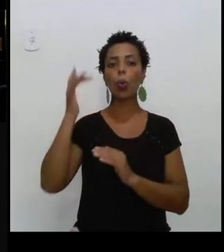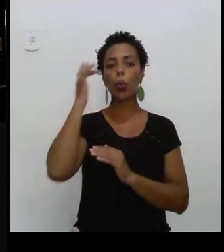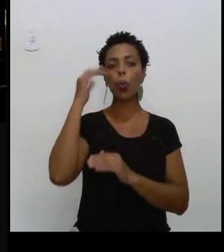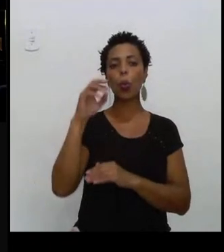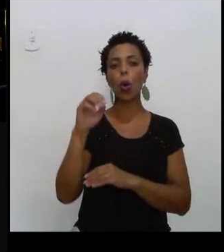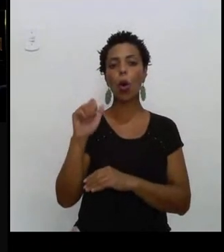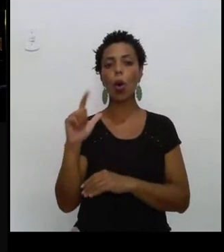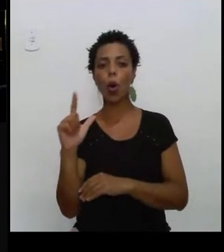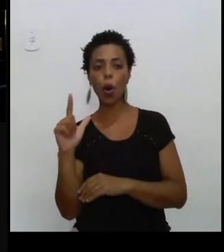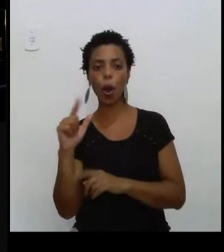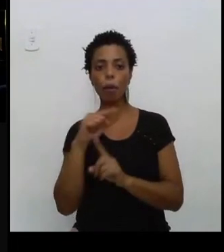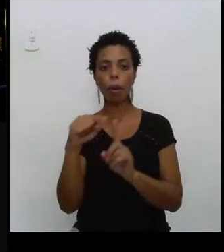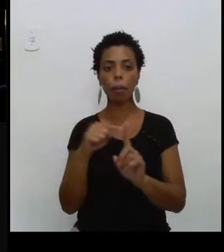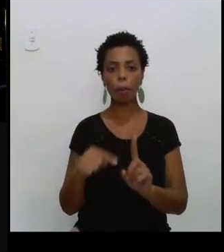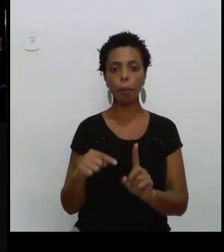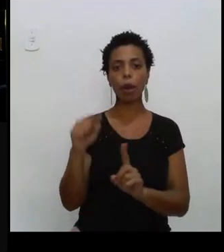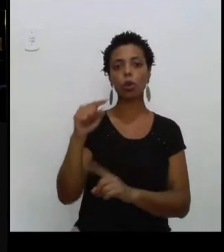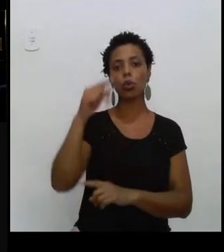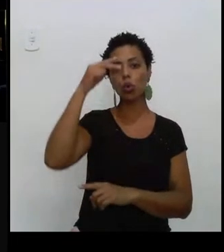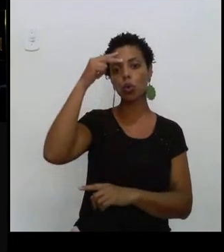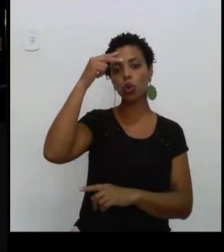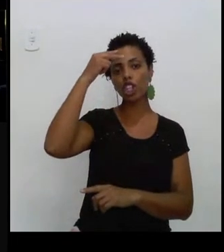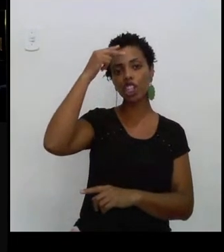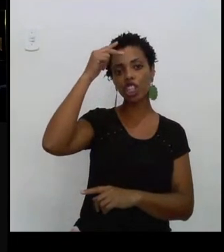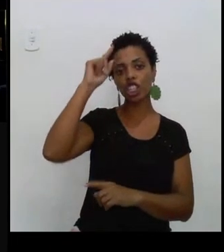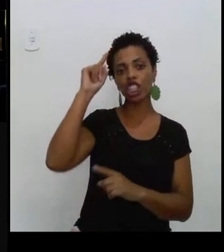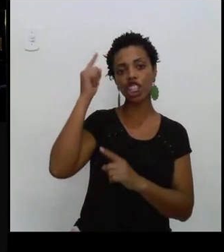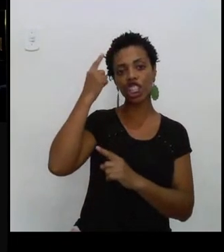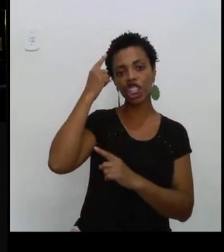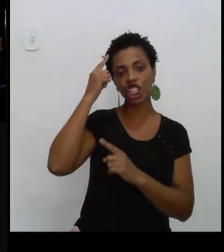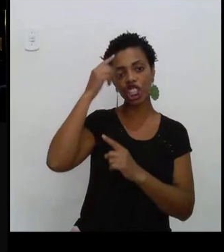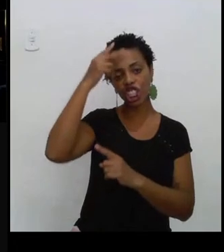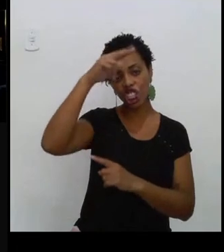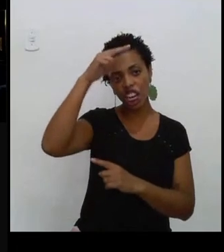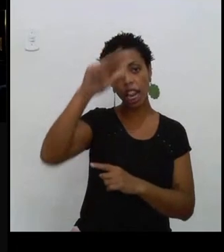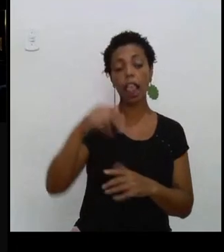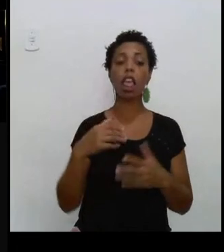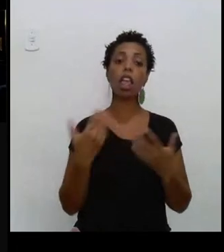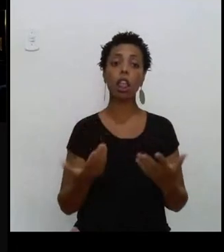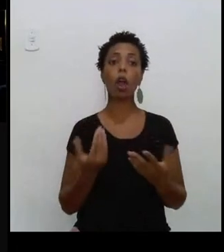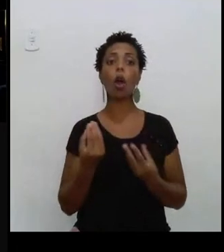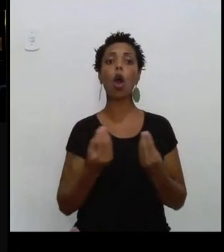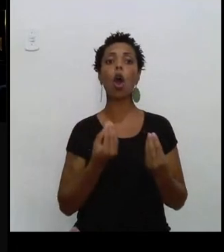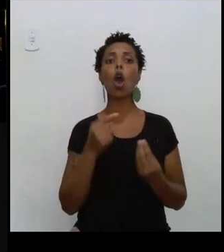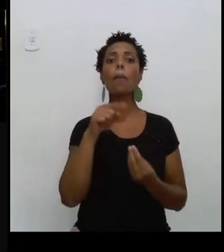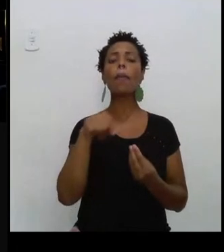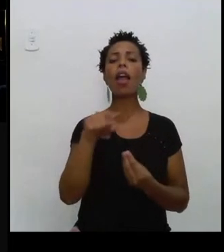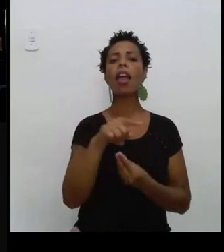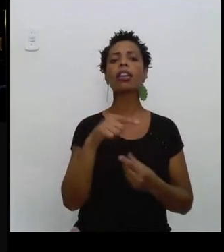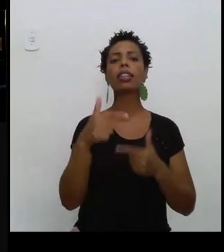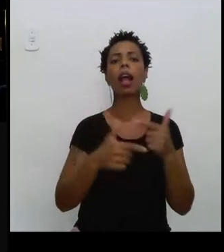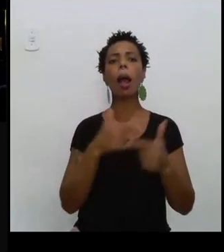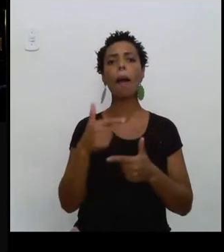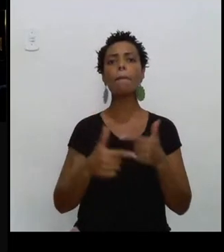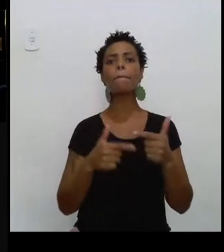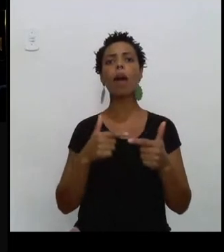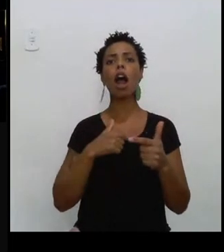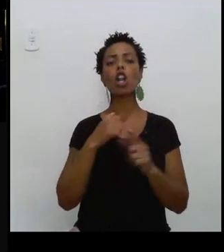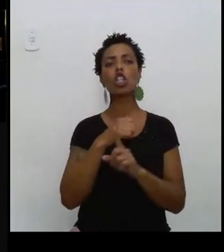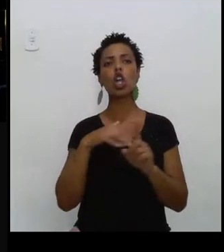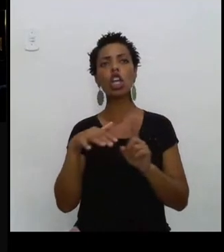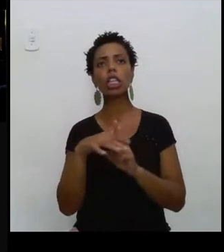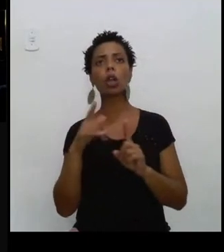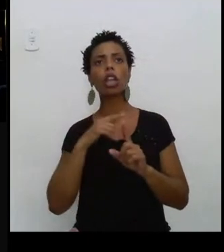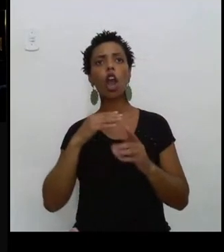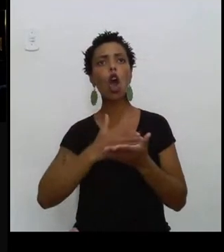acciones de arte como essas ações atualizaram social e politicamente essas ações de ocupação dos espaços públicos